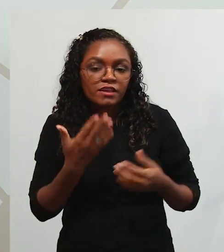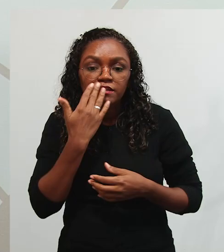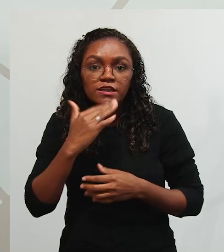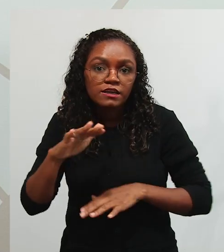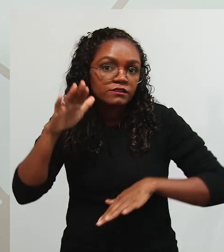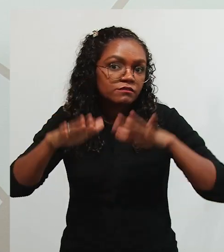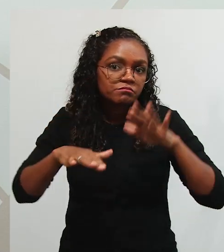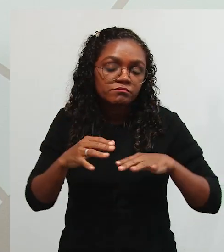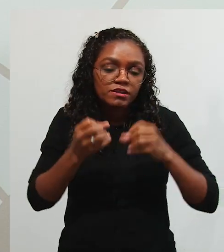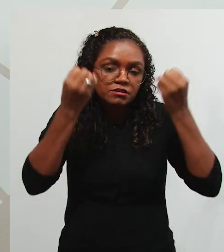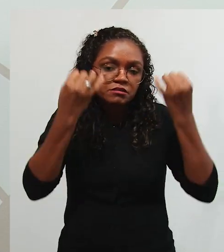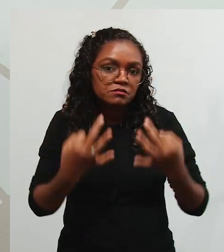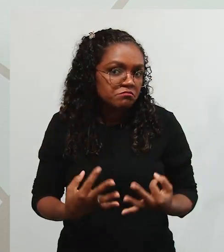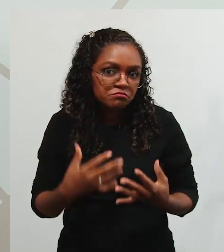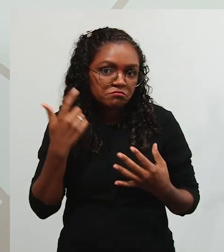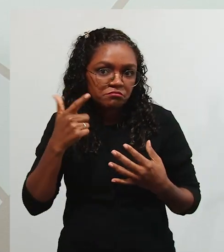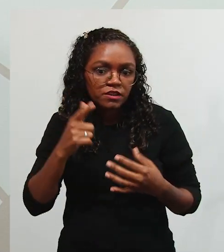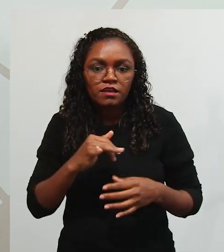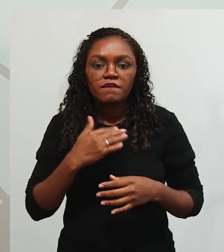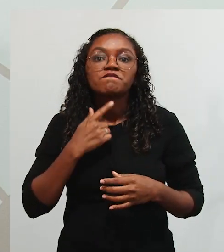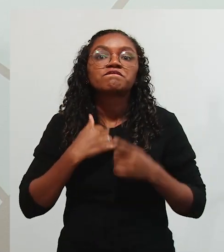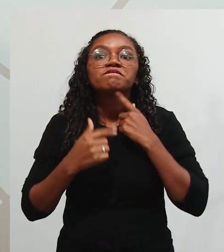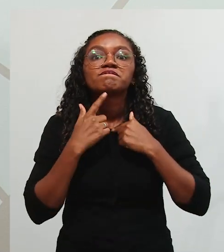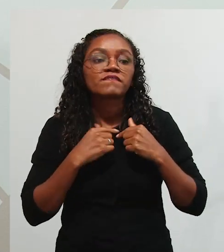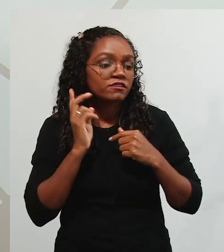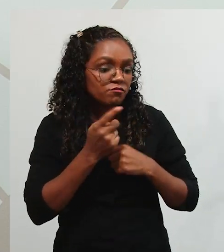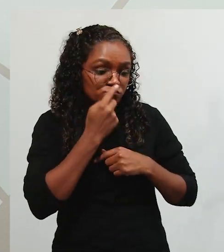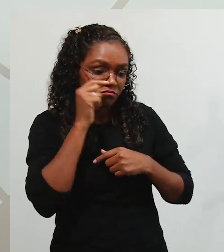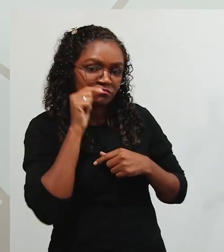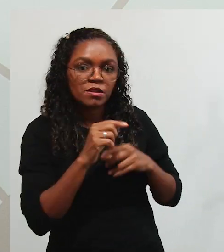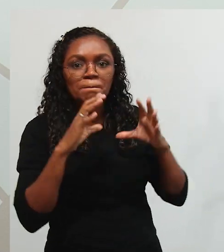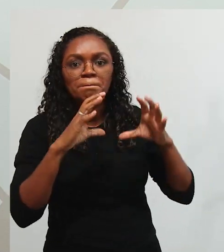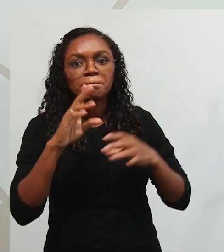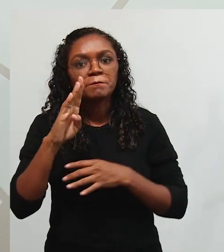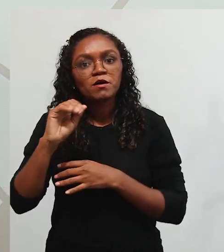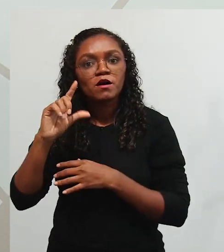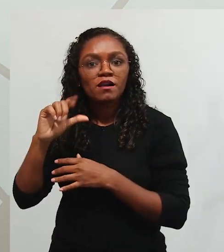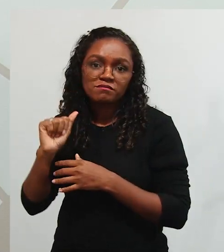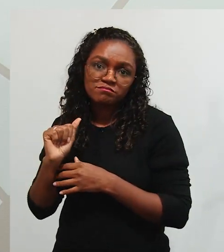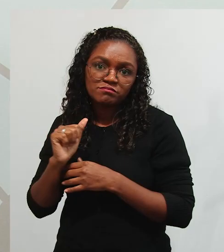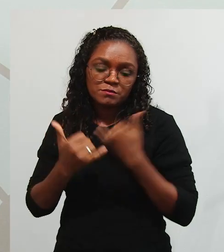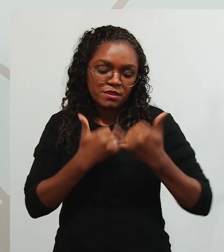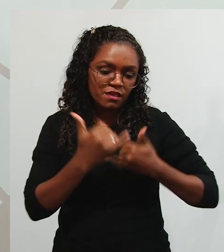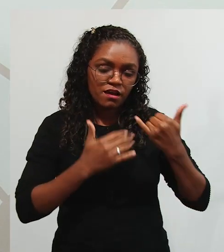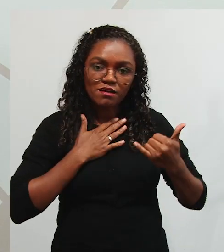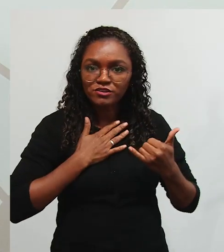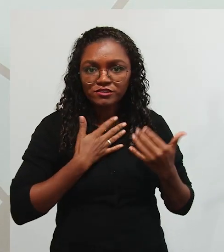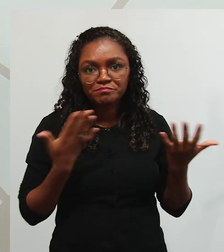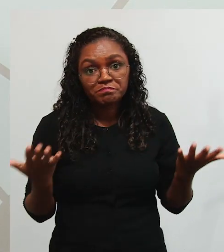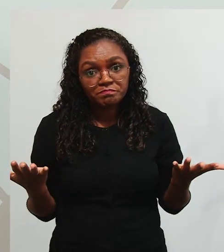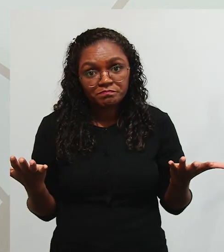muita explicação, já desde pequeno tem uma afinidade muito grande com a bola, gosta da bola para brincar com tudo.